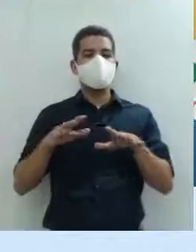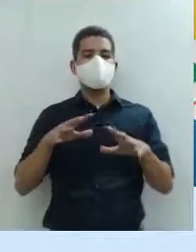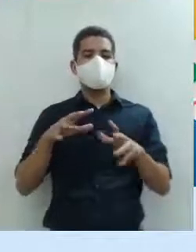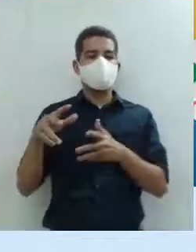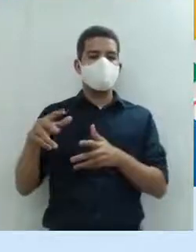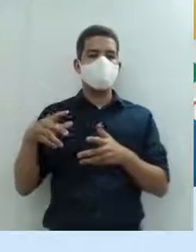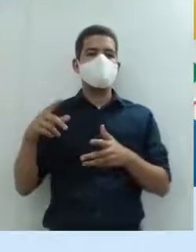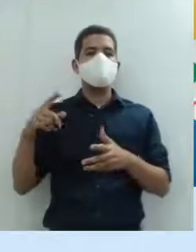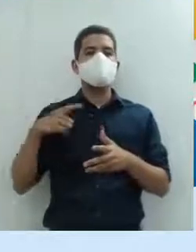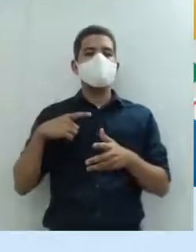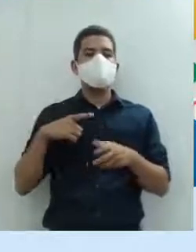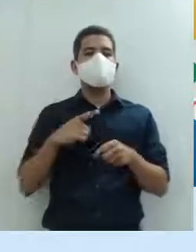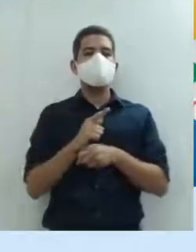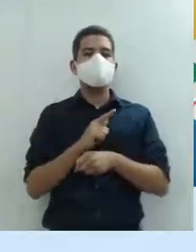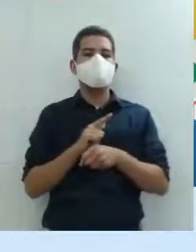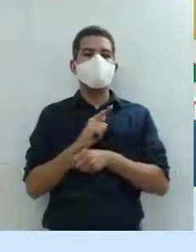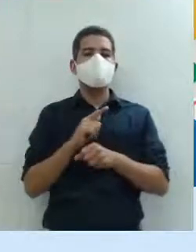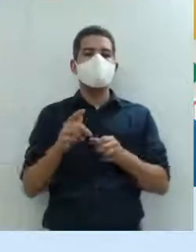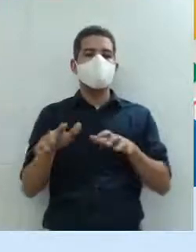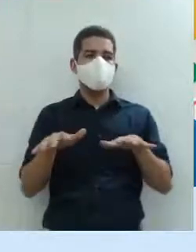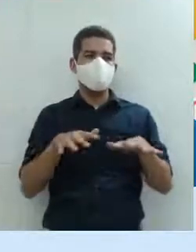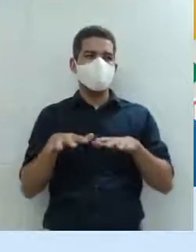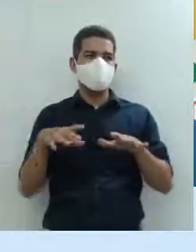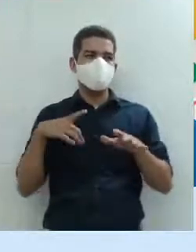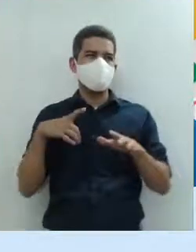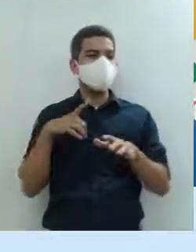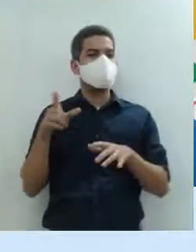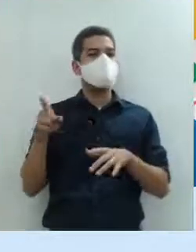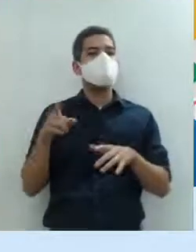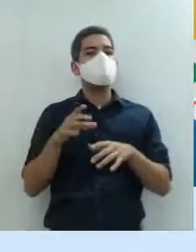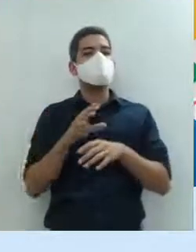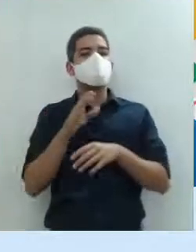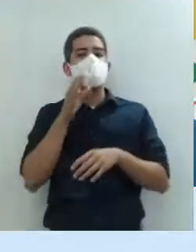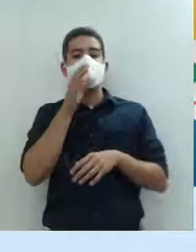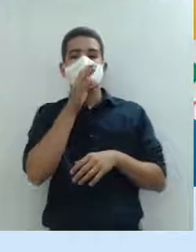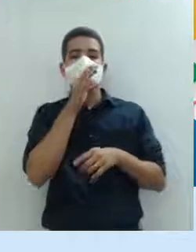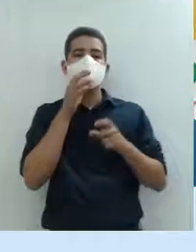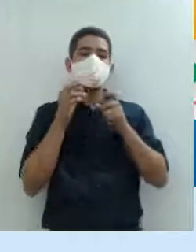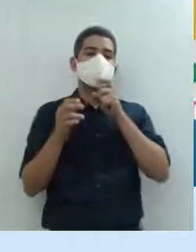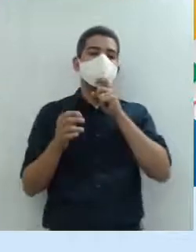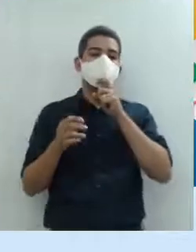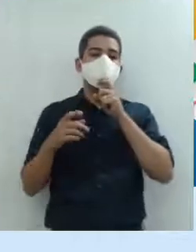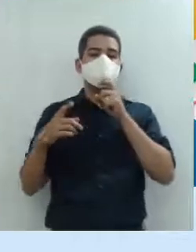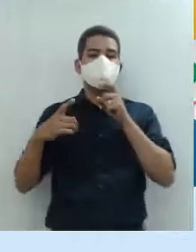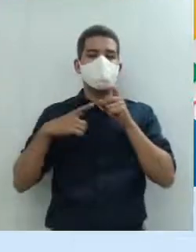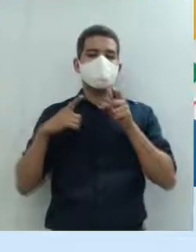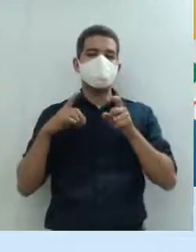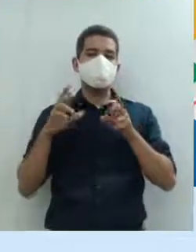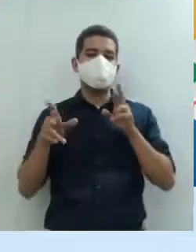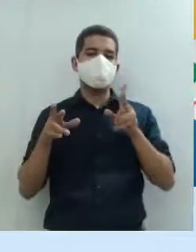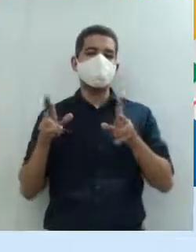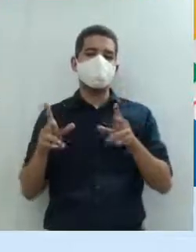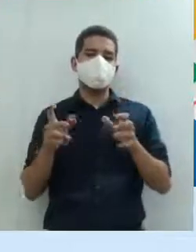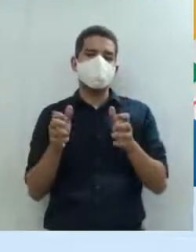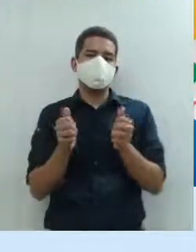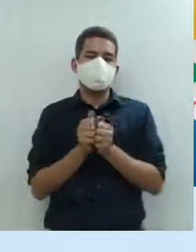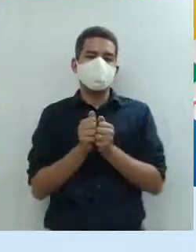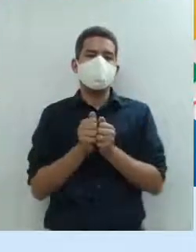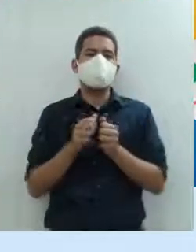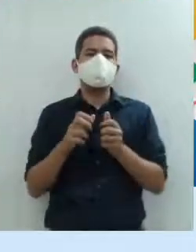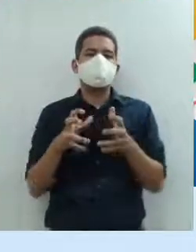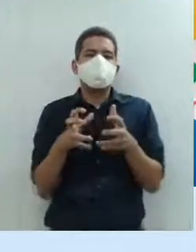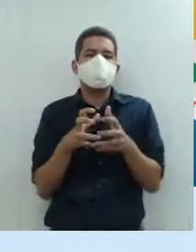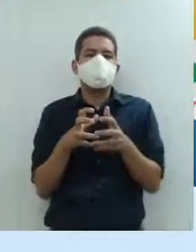vai se movimentar junto. Eu vou ter regiões no planeta mais quentes, outras mais frias, então isso vai gerar diferenciação de pressão e, consequentemente,